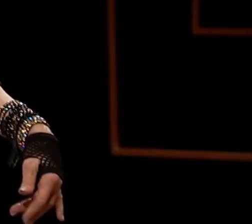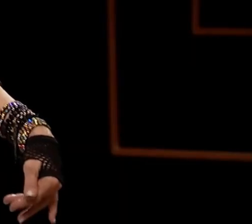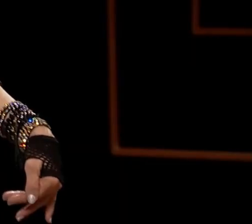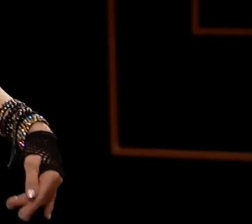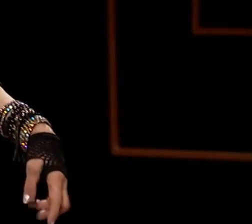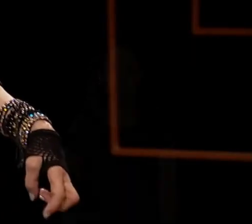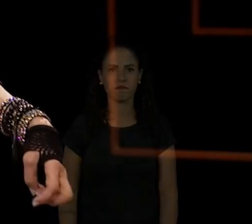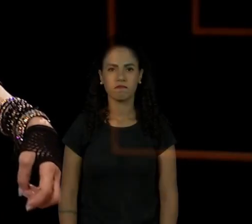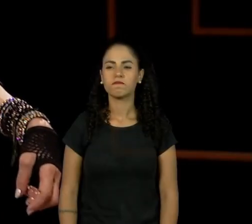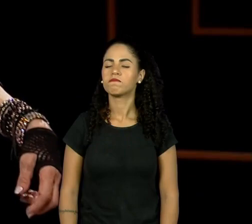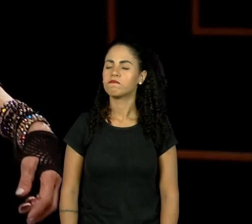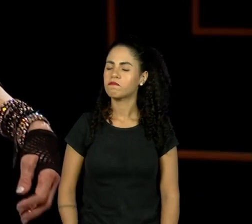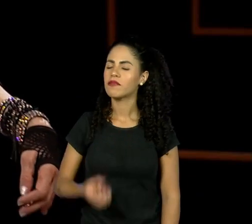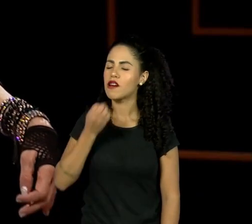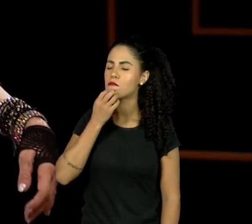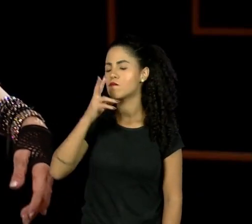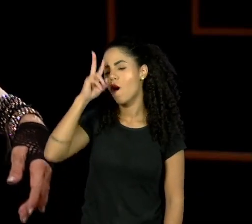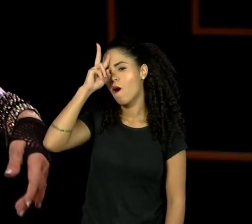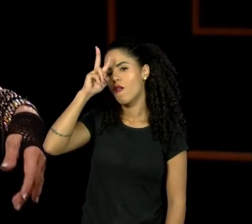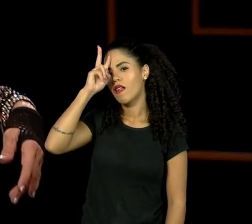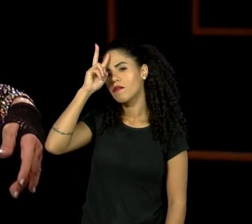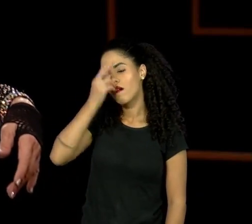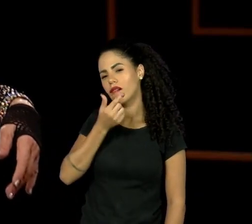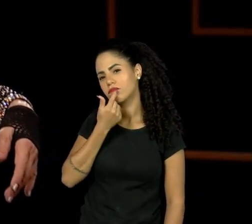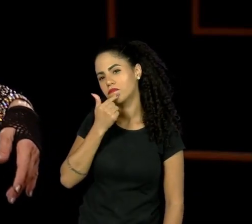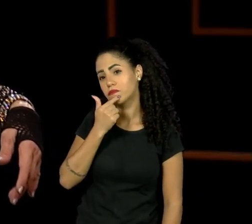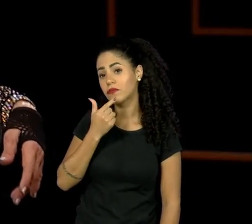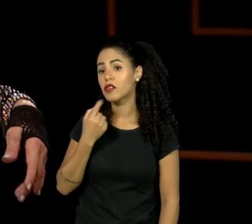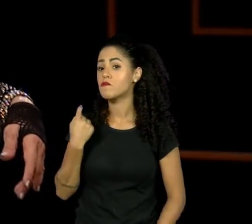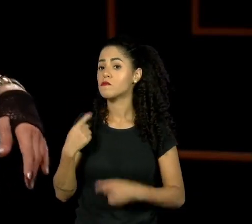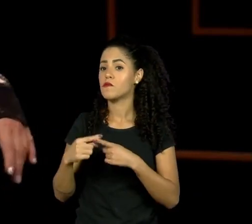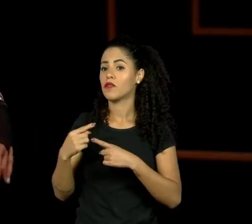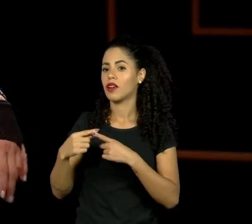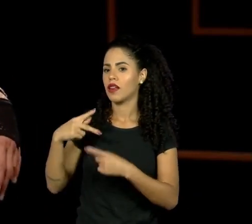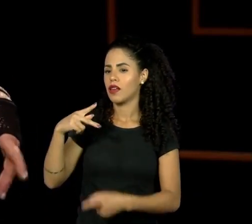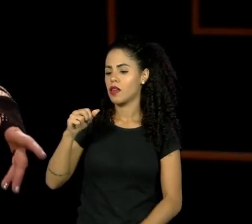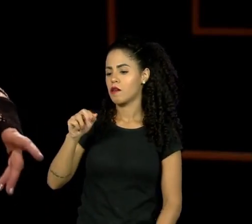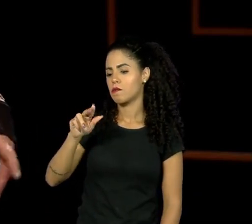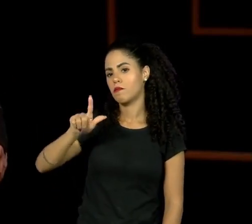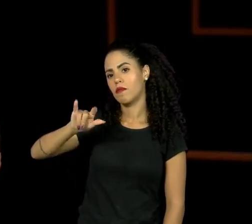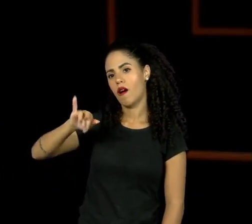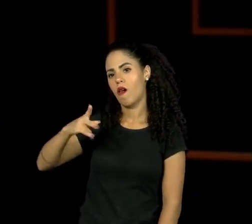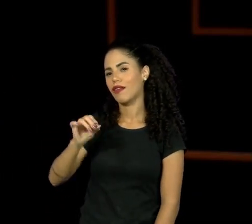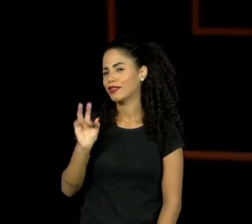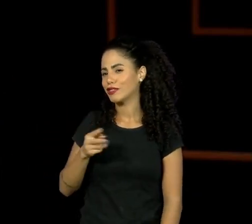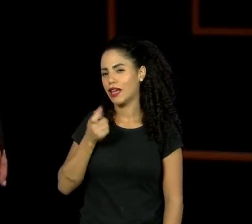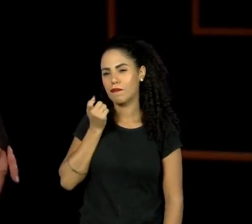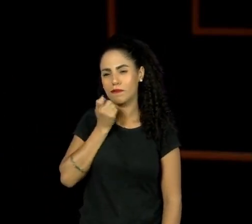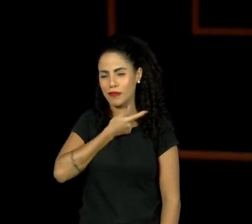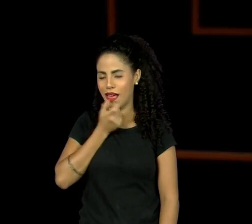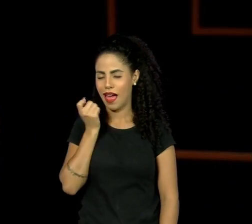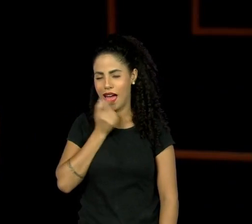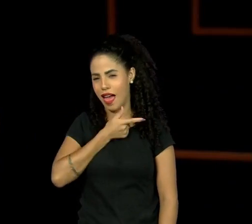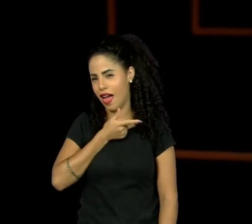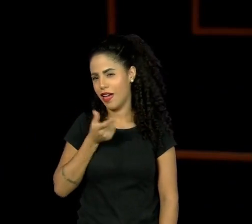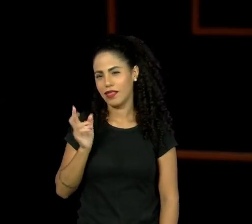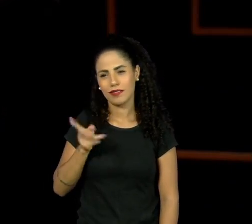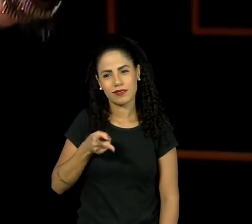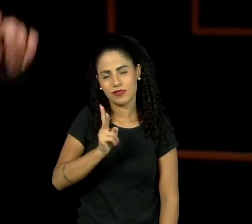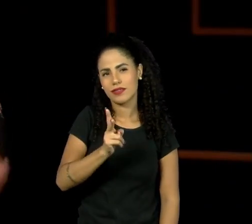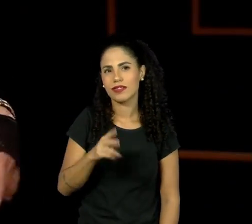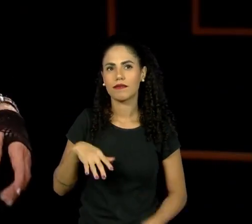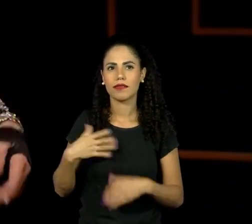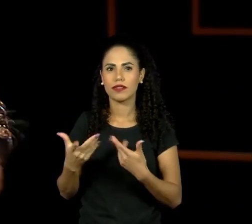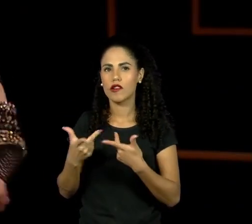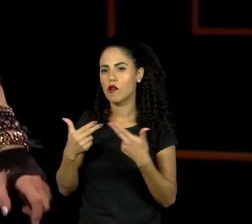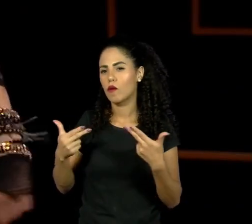É muito bom lembrar com eles, damos muita risada. O Paulinho, por exemplo, ele é o cara da piada, né? Ele é o cara que acabava de matar a